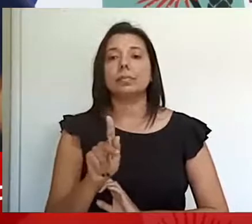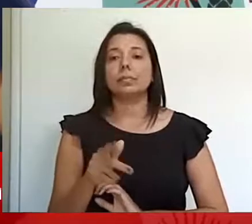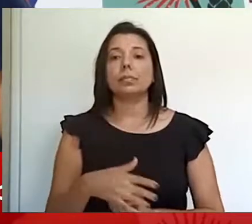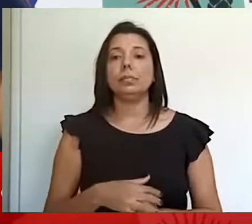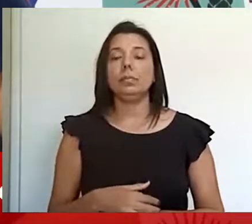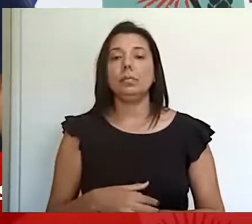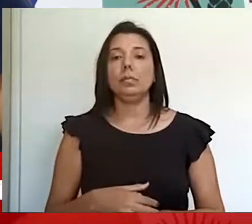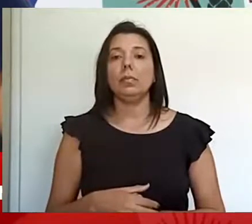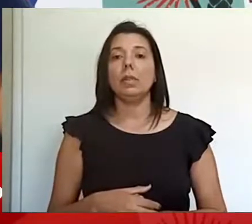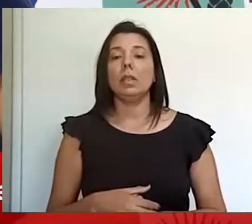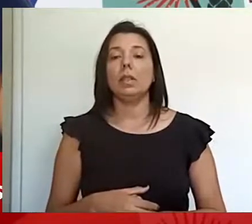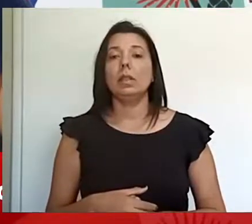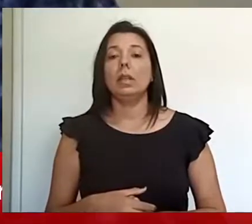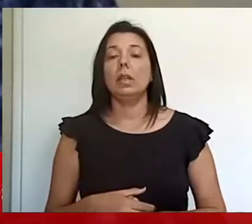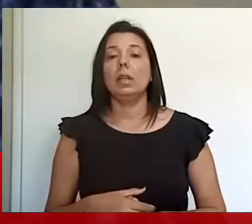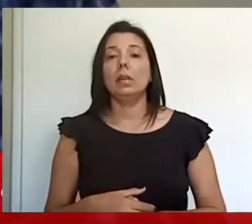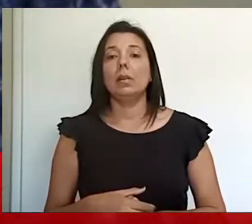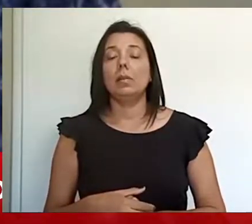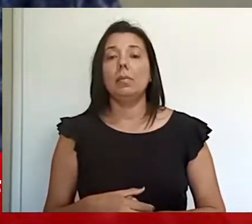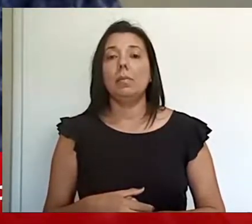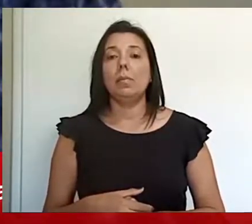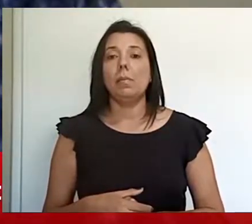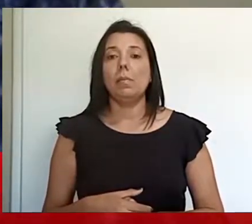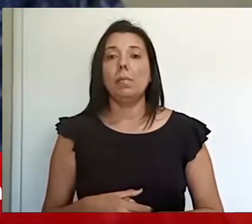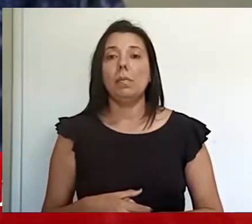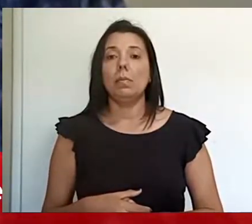brevemente para os telespectadores.